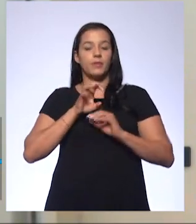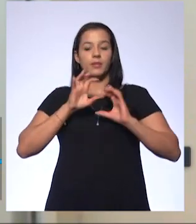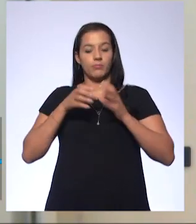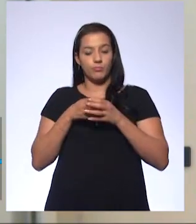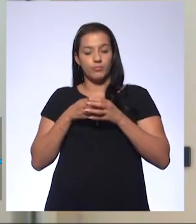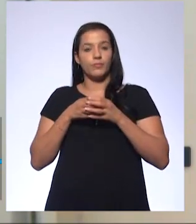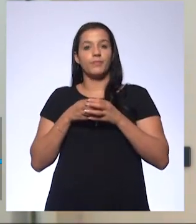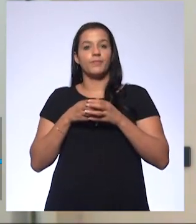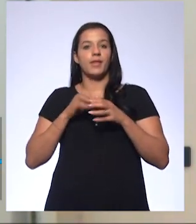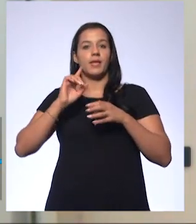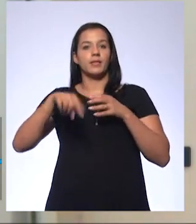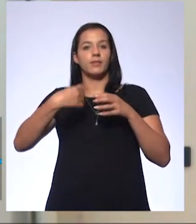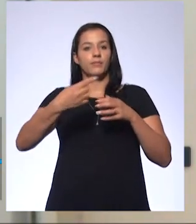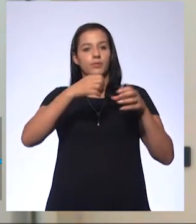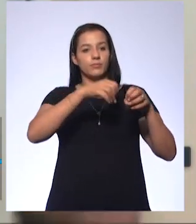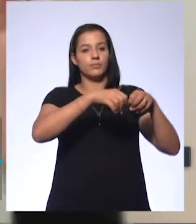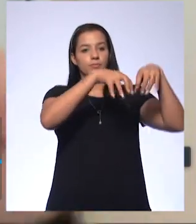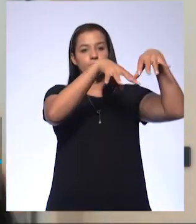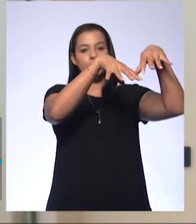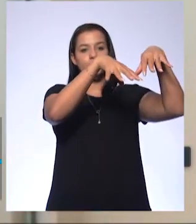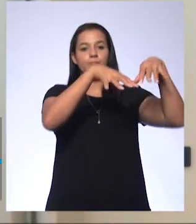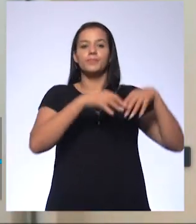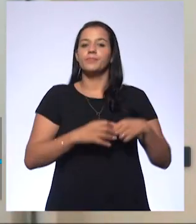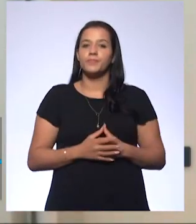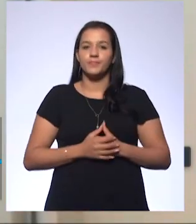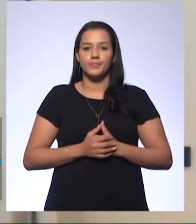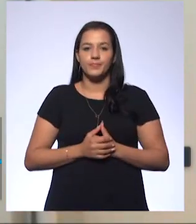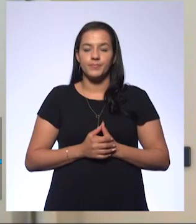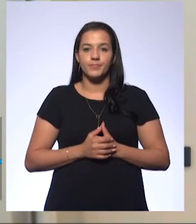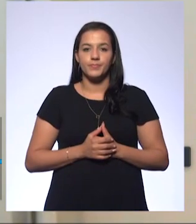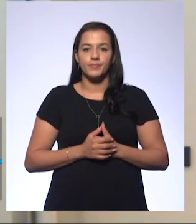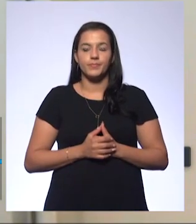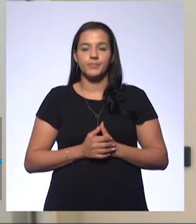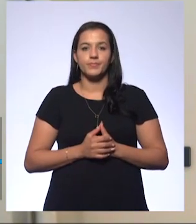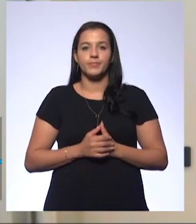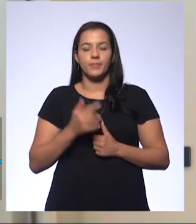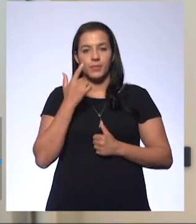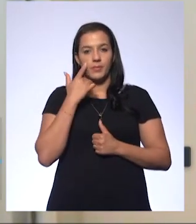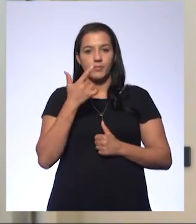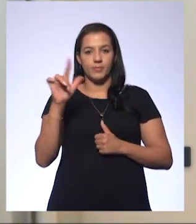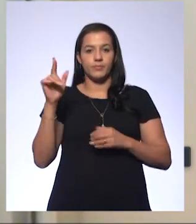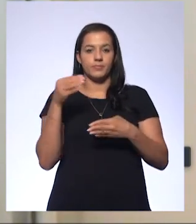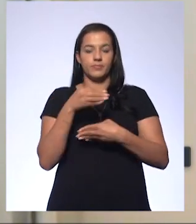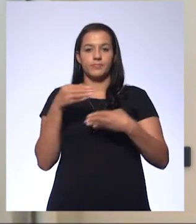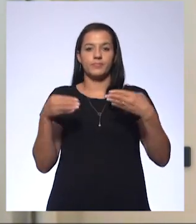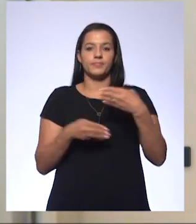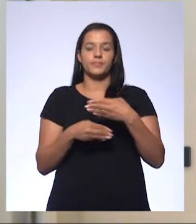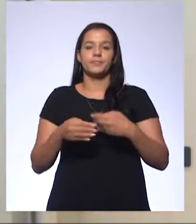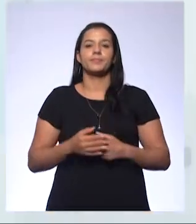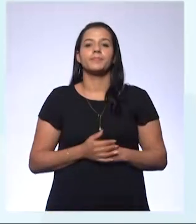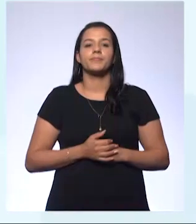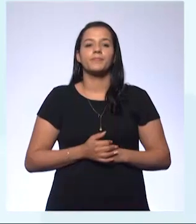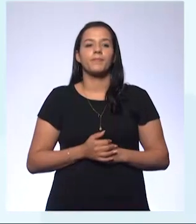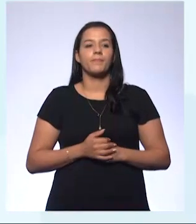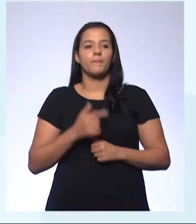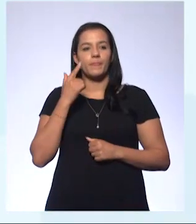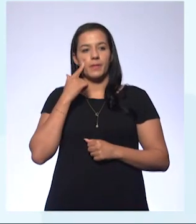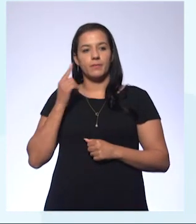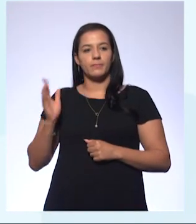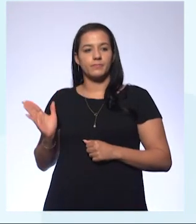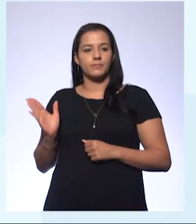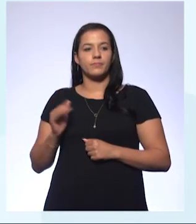percebe essa emissão de luz, mas não relaciona com esse salto quântico. Mas é isso, ele recebe energia, passa para um